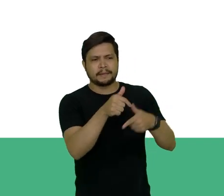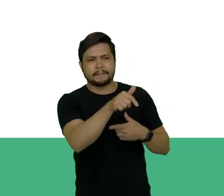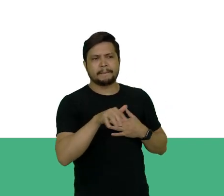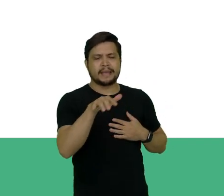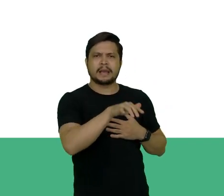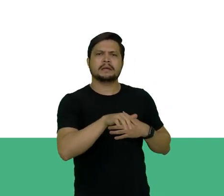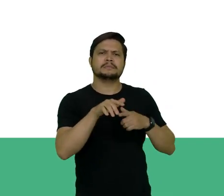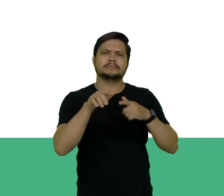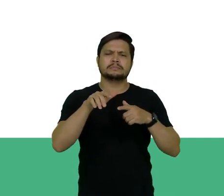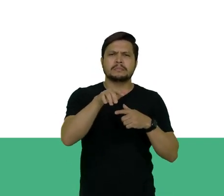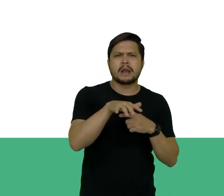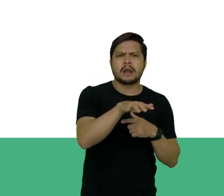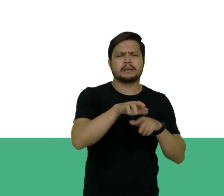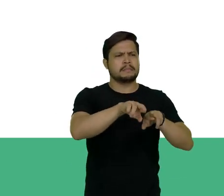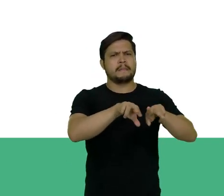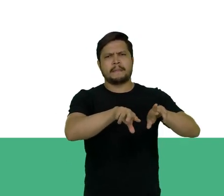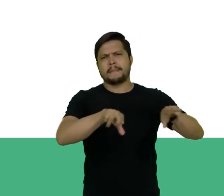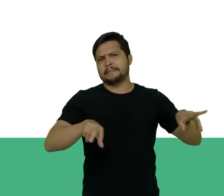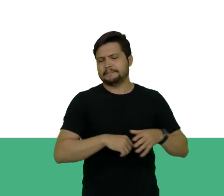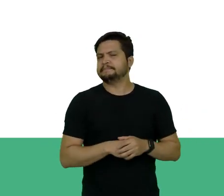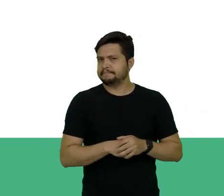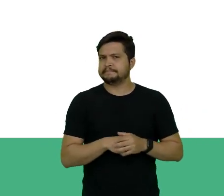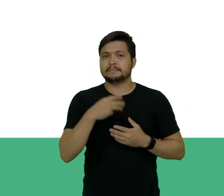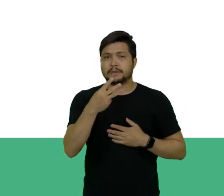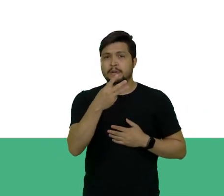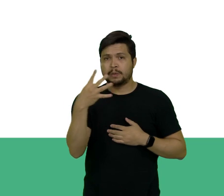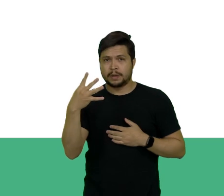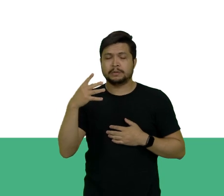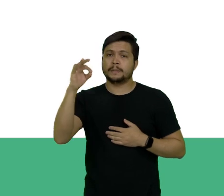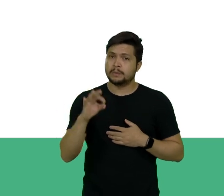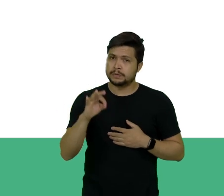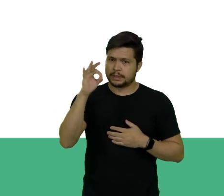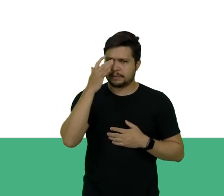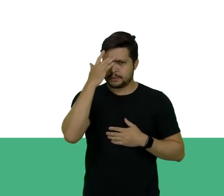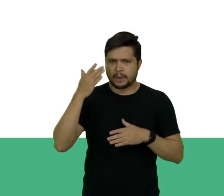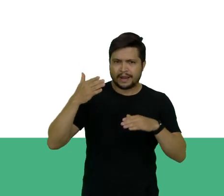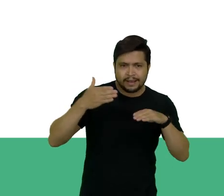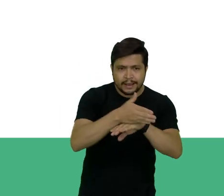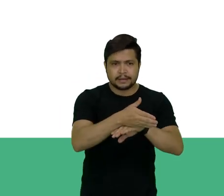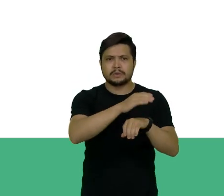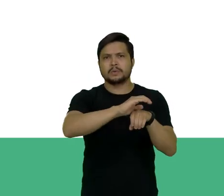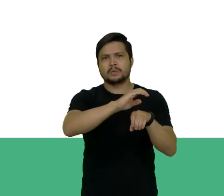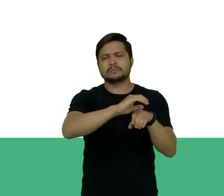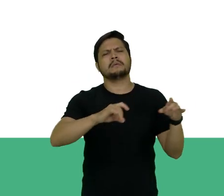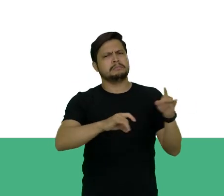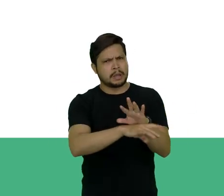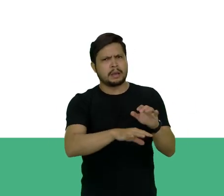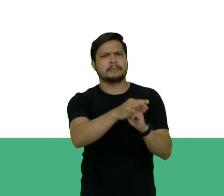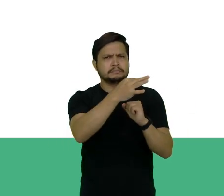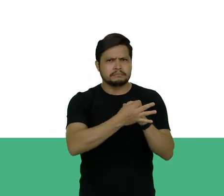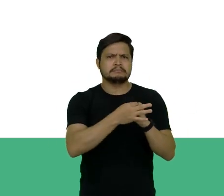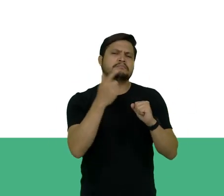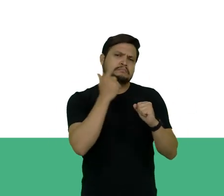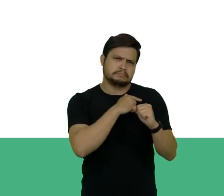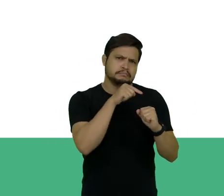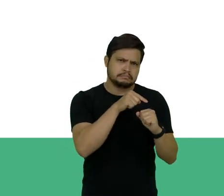nas diversas áreas que a zootecnia atua. 34% dos ingressantes concluem o curso